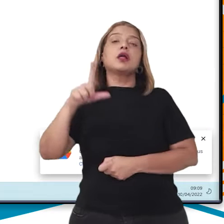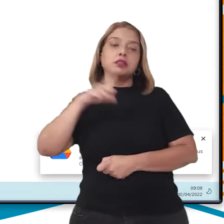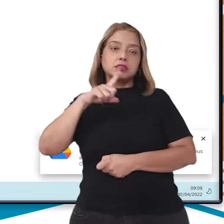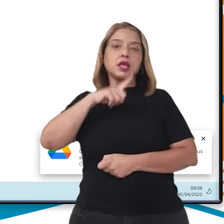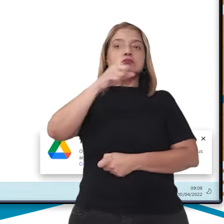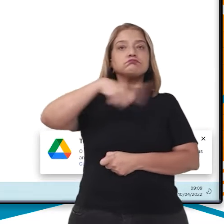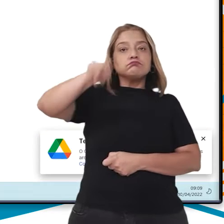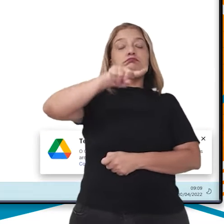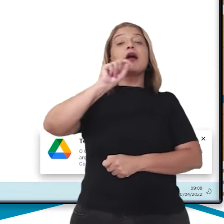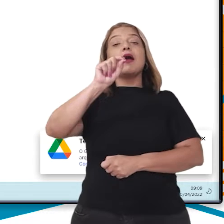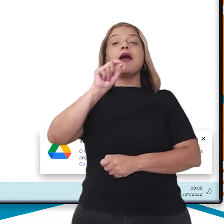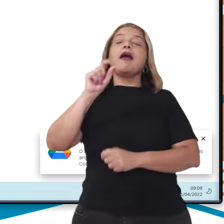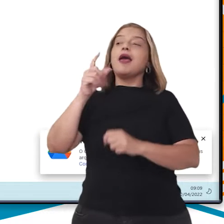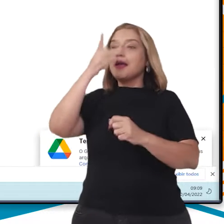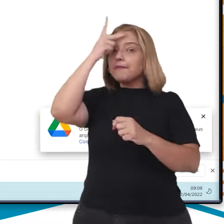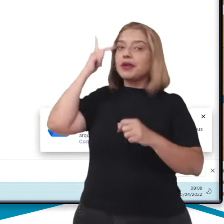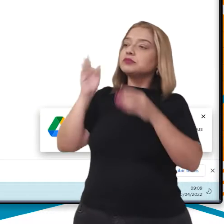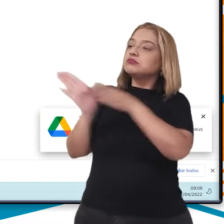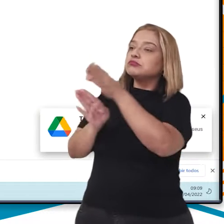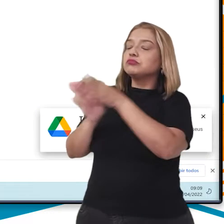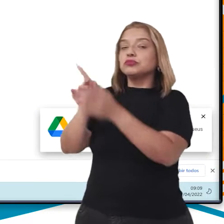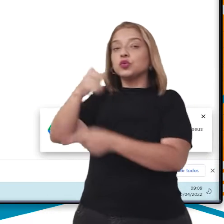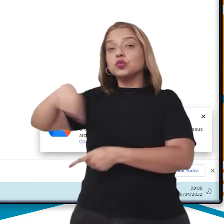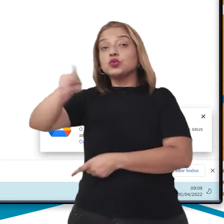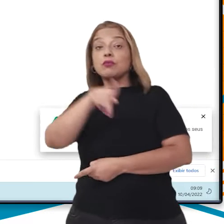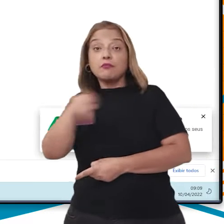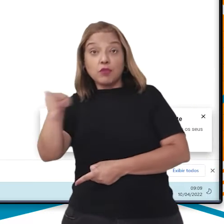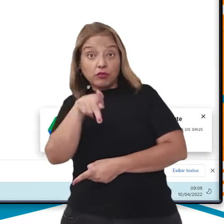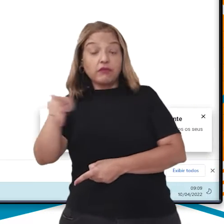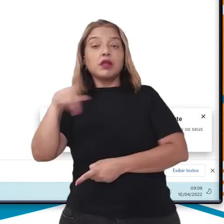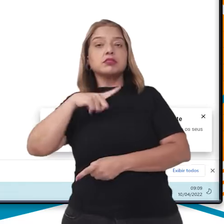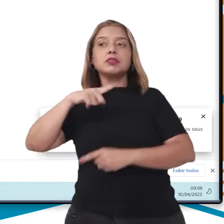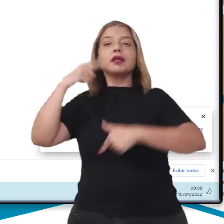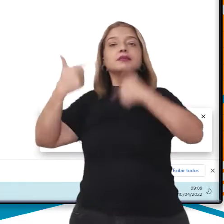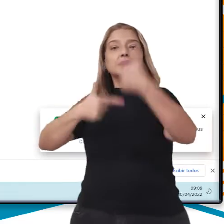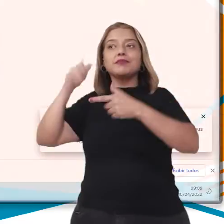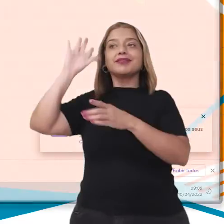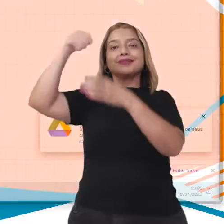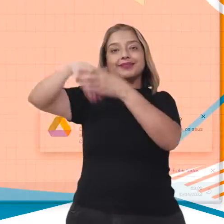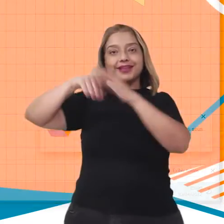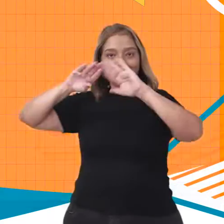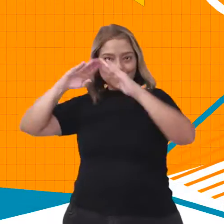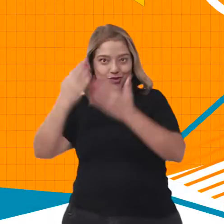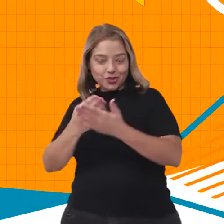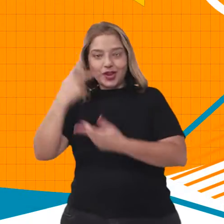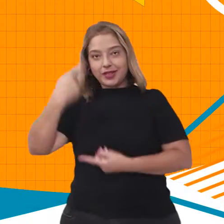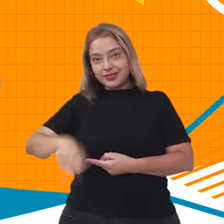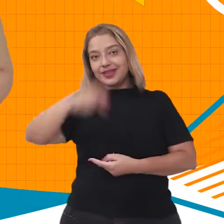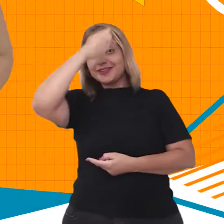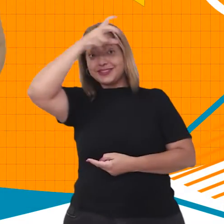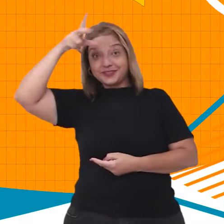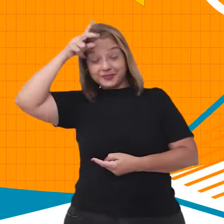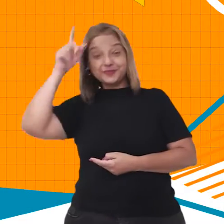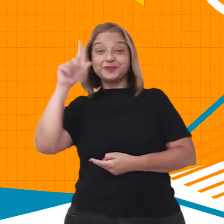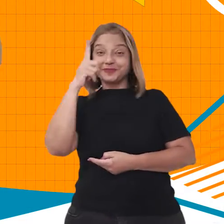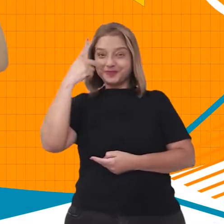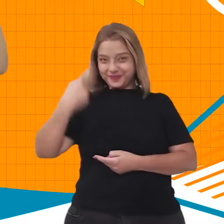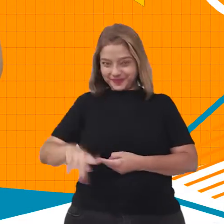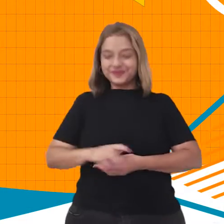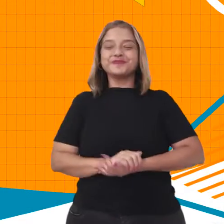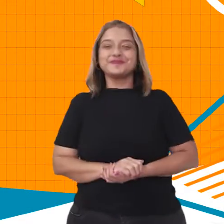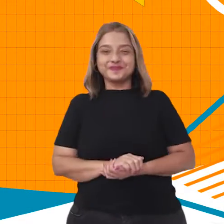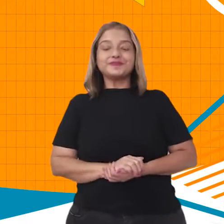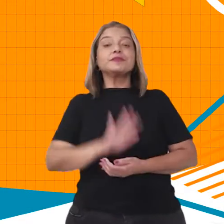professores regentes das unidades educacionais da Secretaria Municipal de Educação de Goiânia. Então, agora é